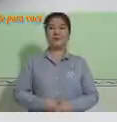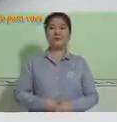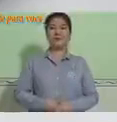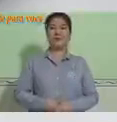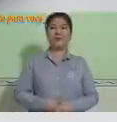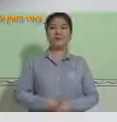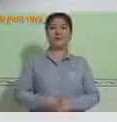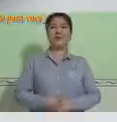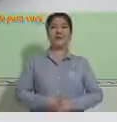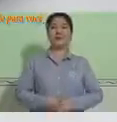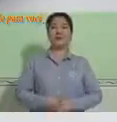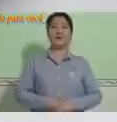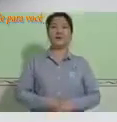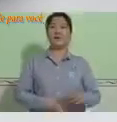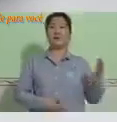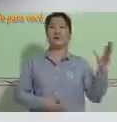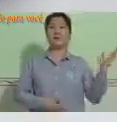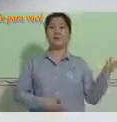alimentos durante a noite.